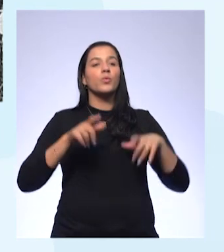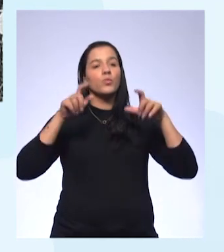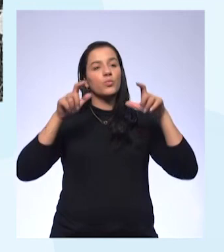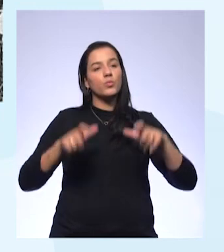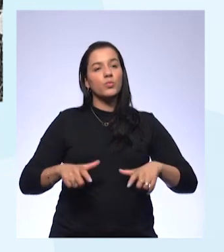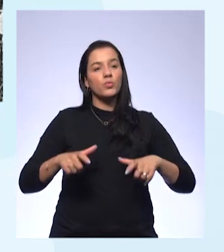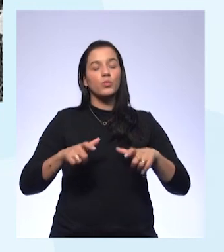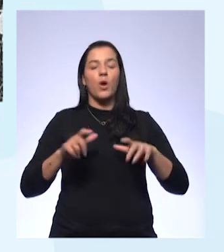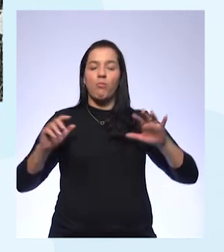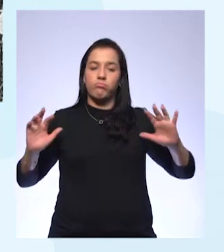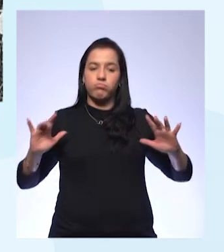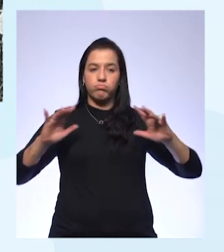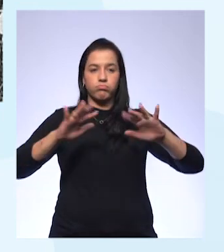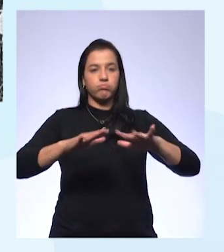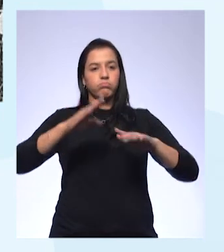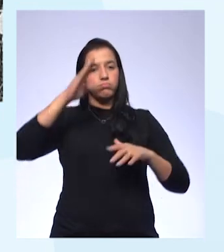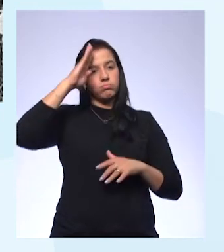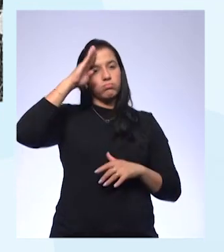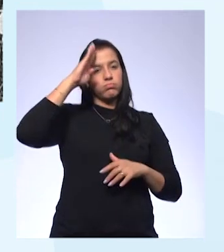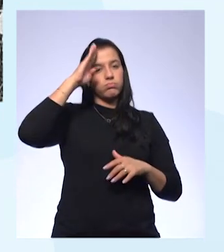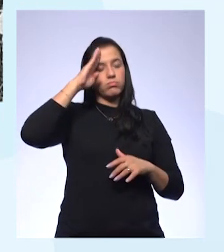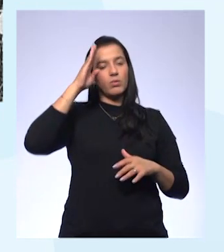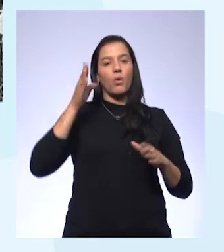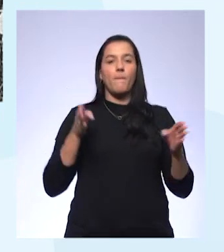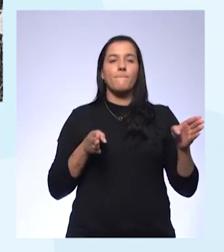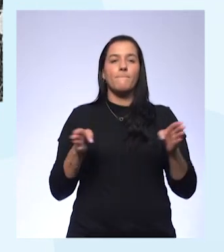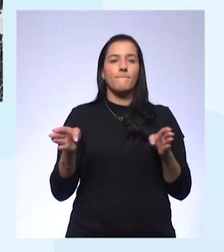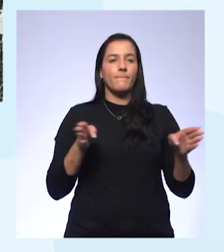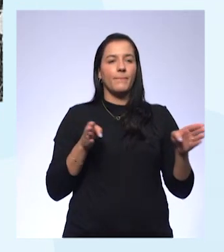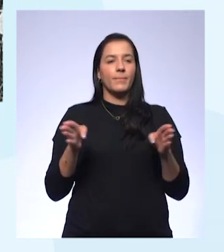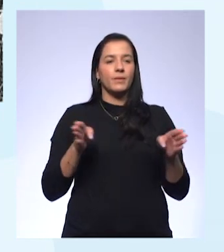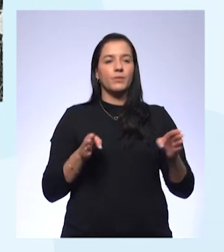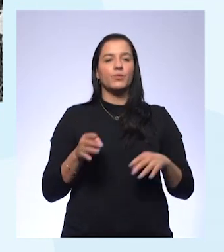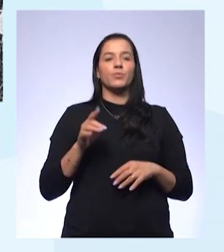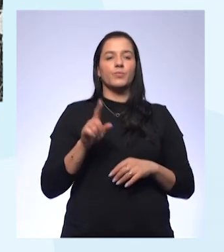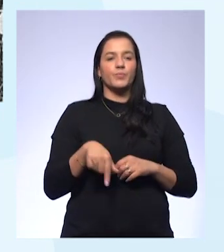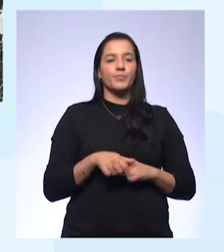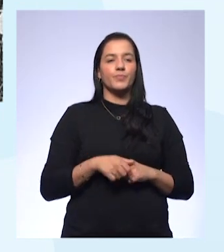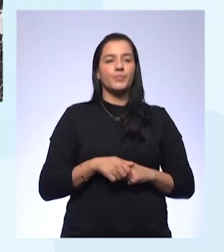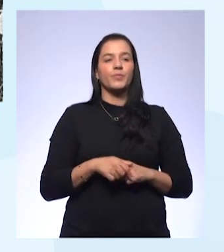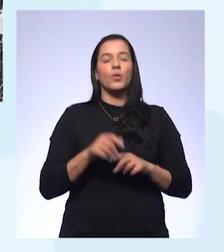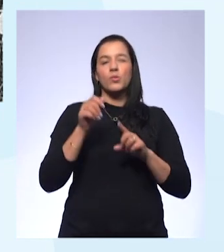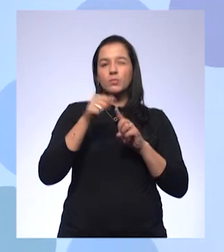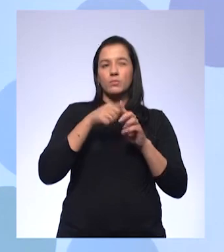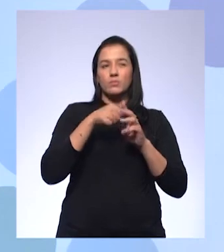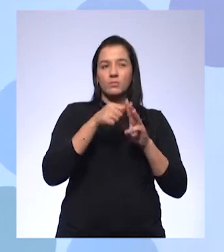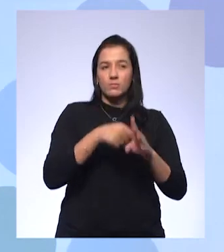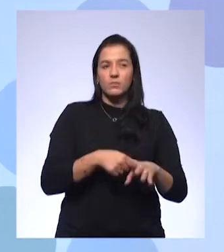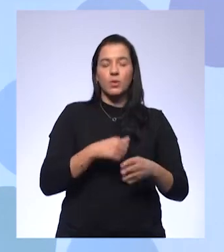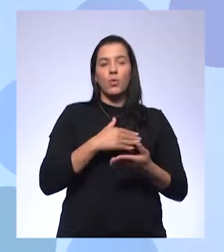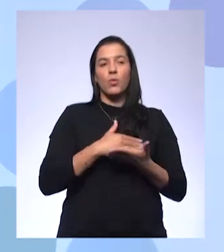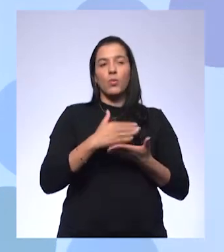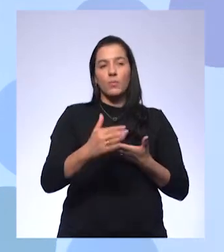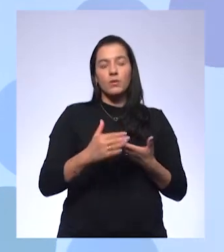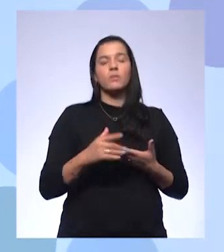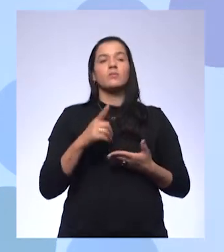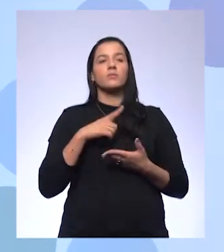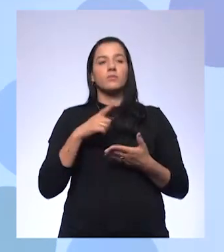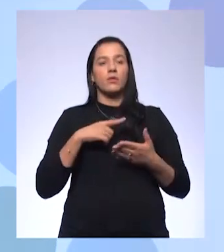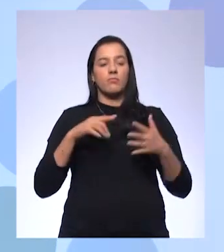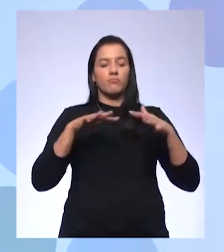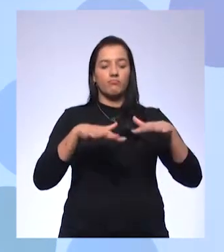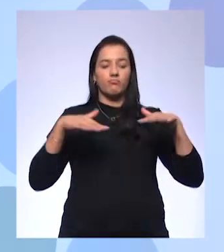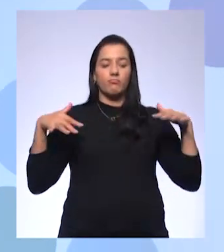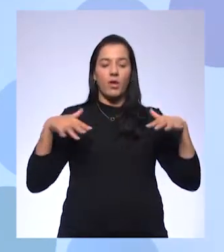de concentração durante a ditadura do Pinochet. Nos primeiros meses da ditadura no Chile,